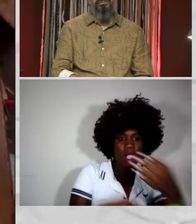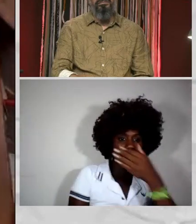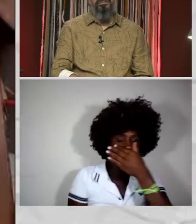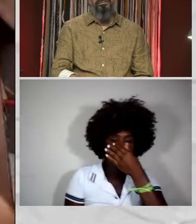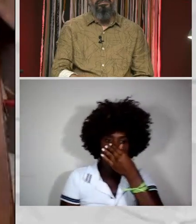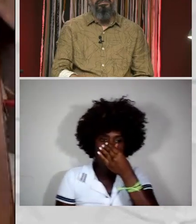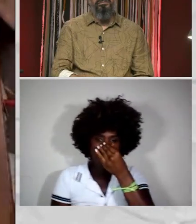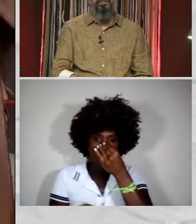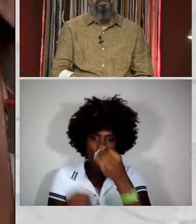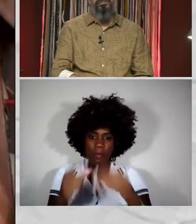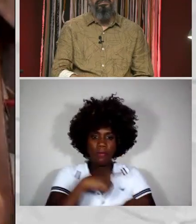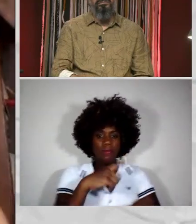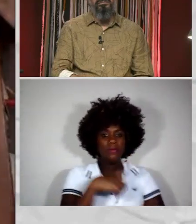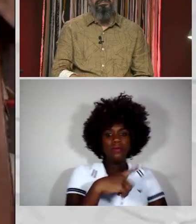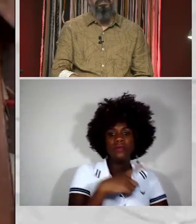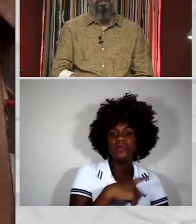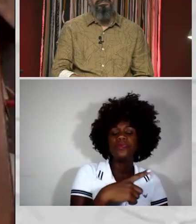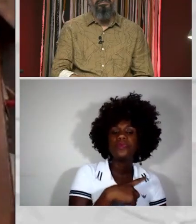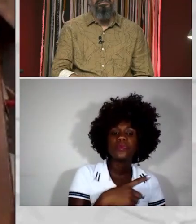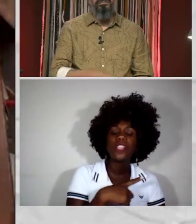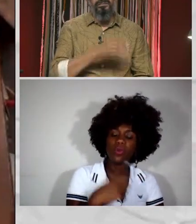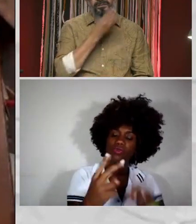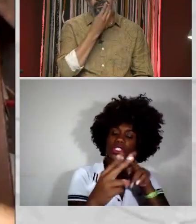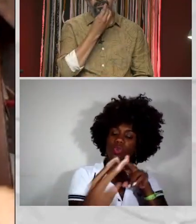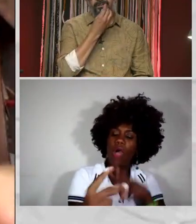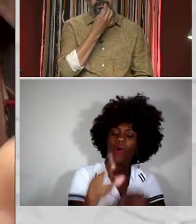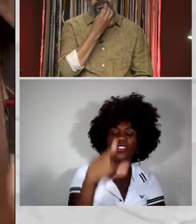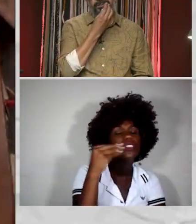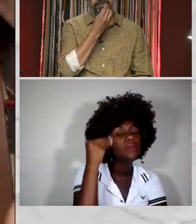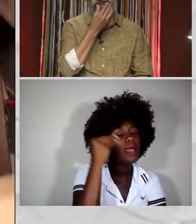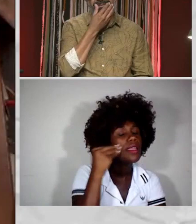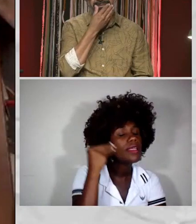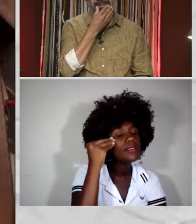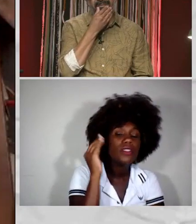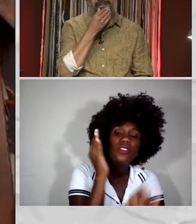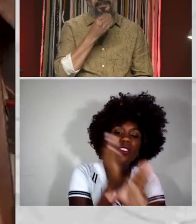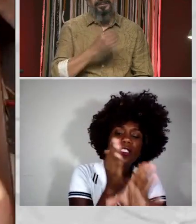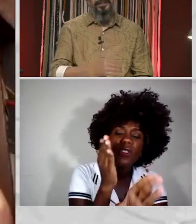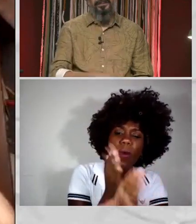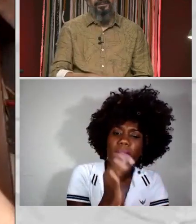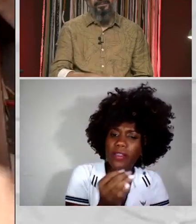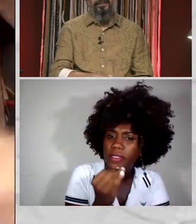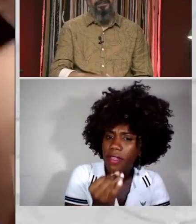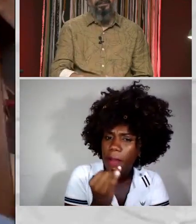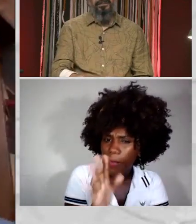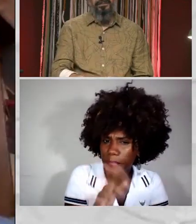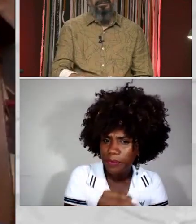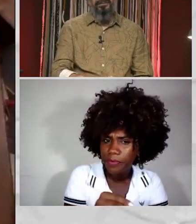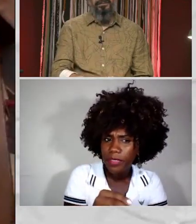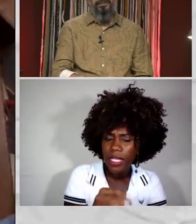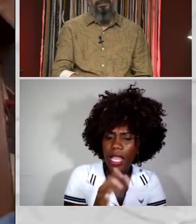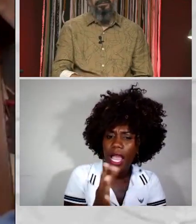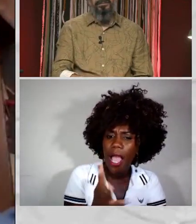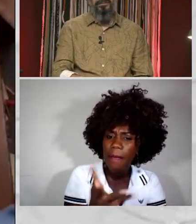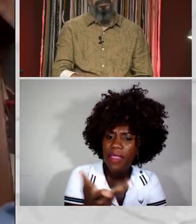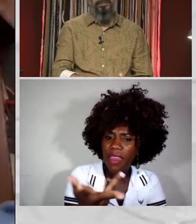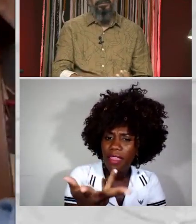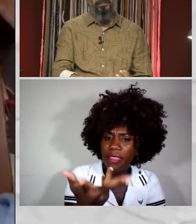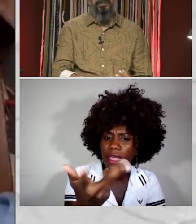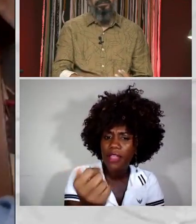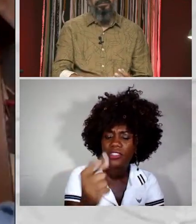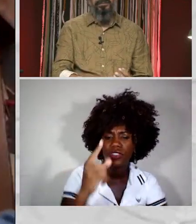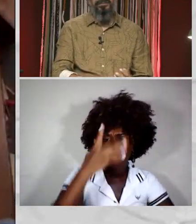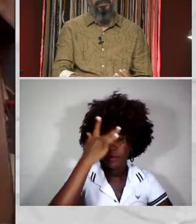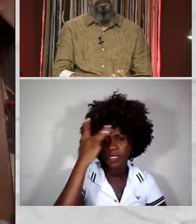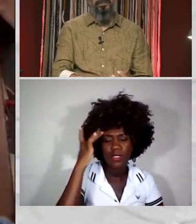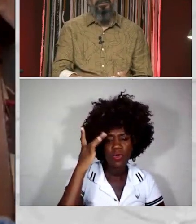Esse ambiente virtual também eu tive a possibilidade de descobrir, por exemplo, habilidades de artistas que até então a